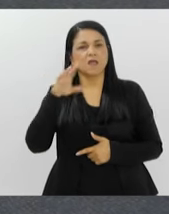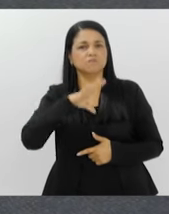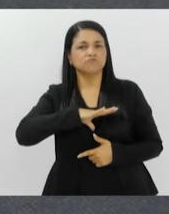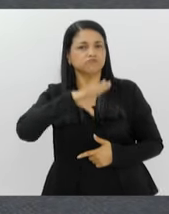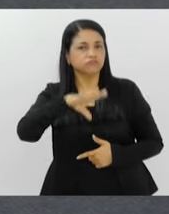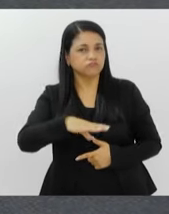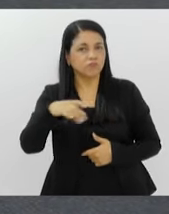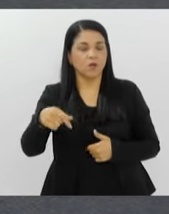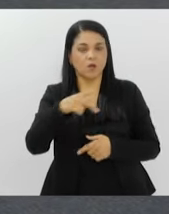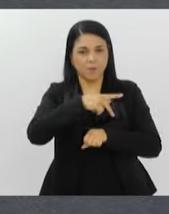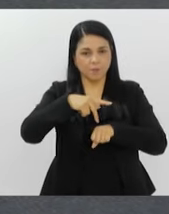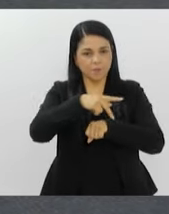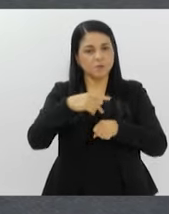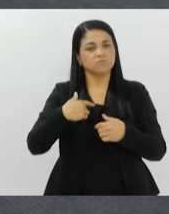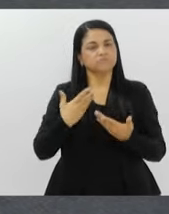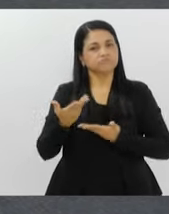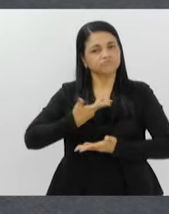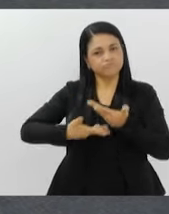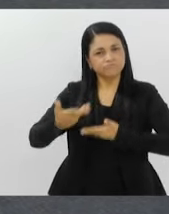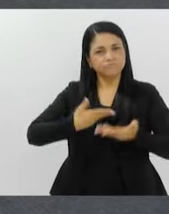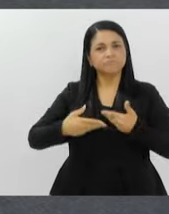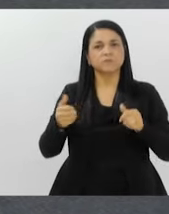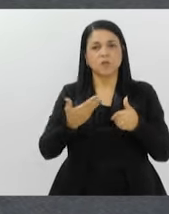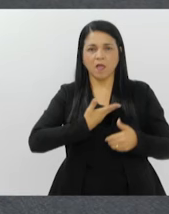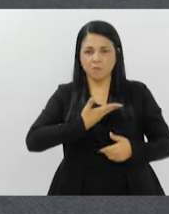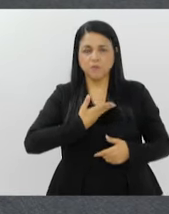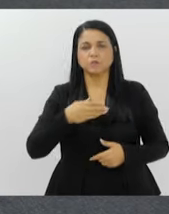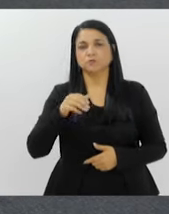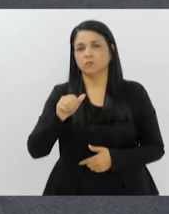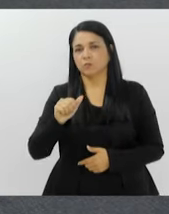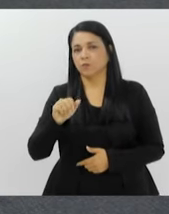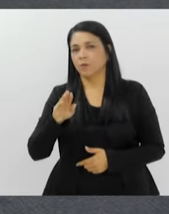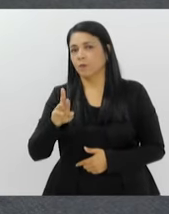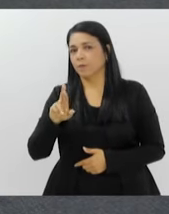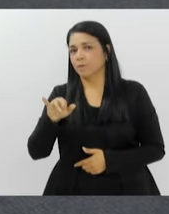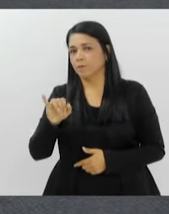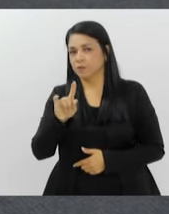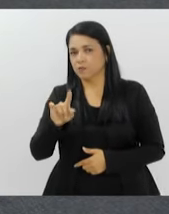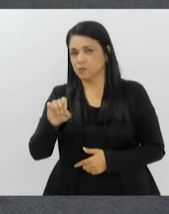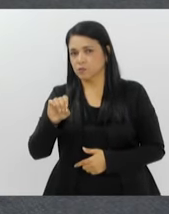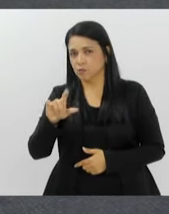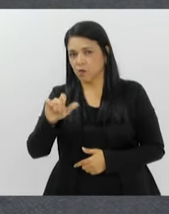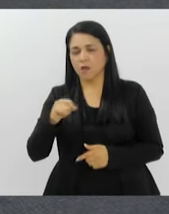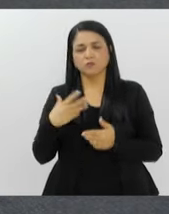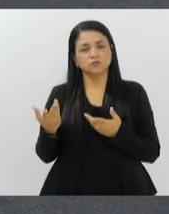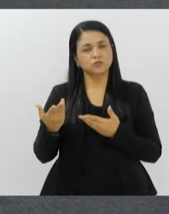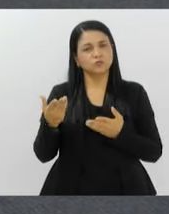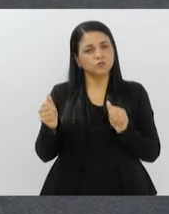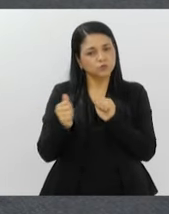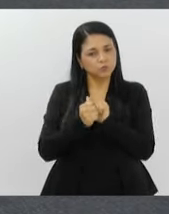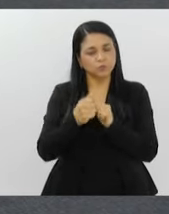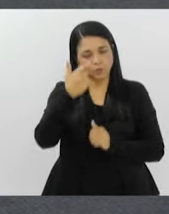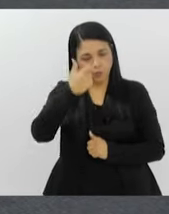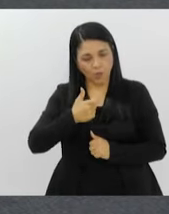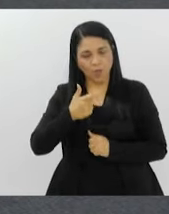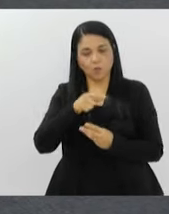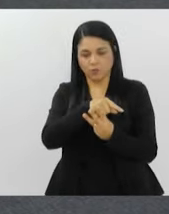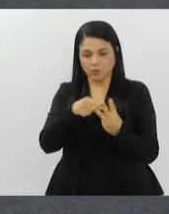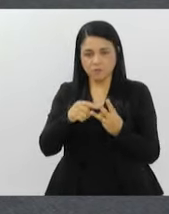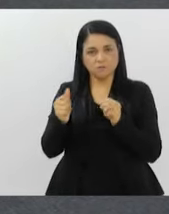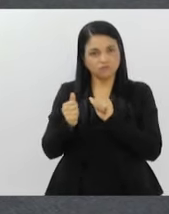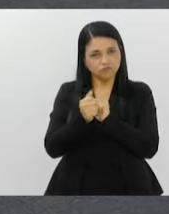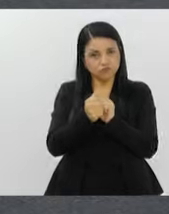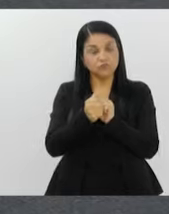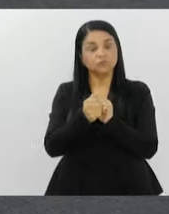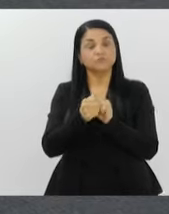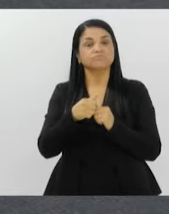cirqus também era amigo amigo do Brisola assim como eu em Lisboa né convivíamos os anos finais do exílio e